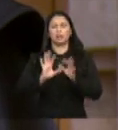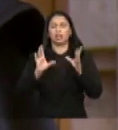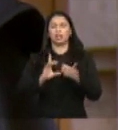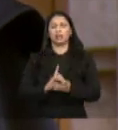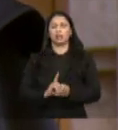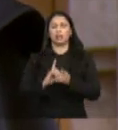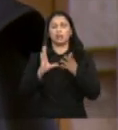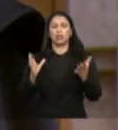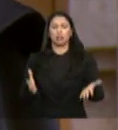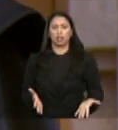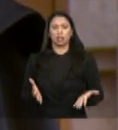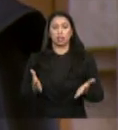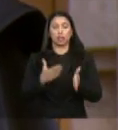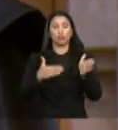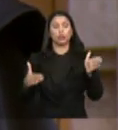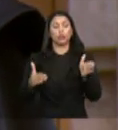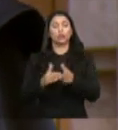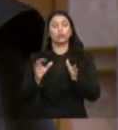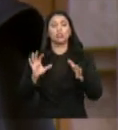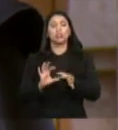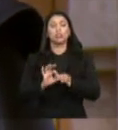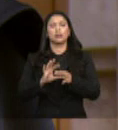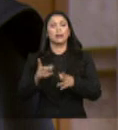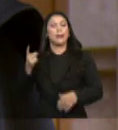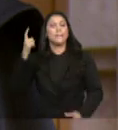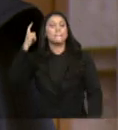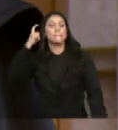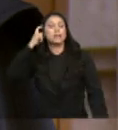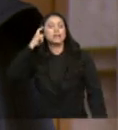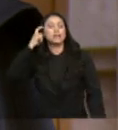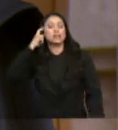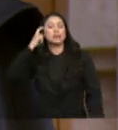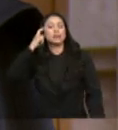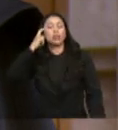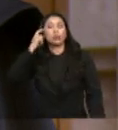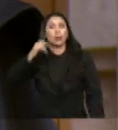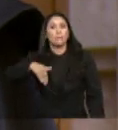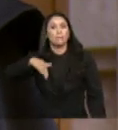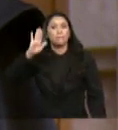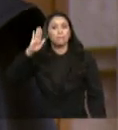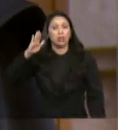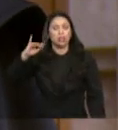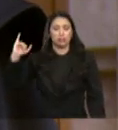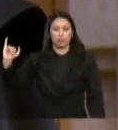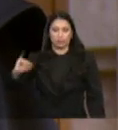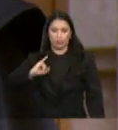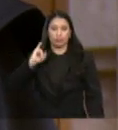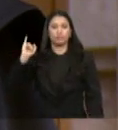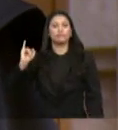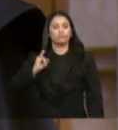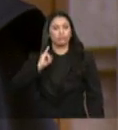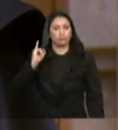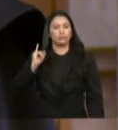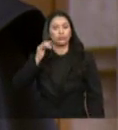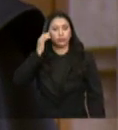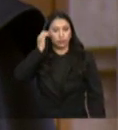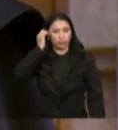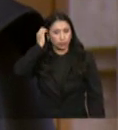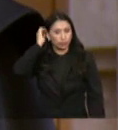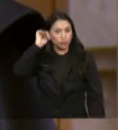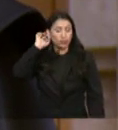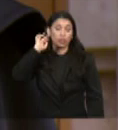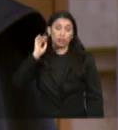palavras de todas as liberdades a do pensamento é a maior e mais alta dela decorre